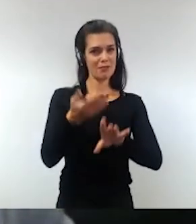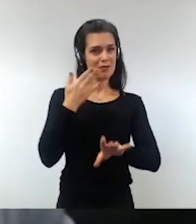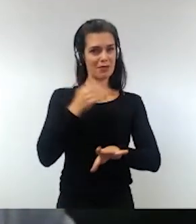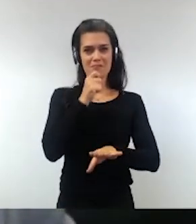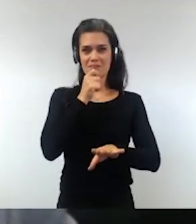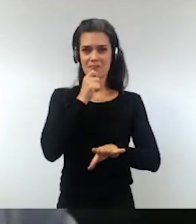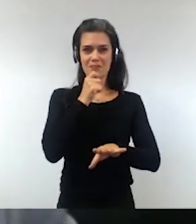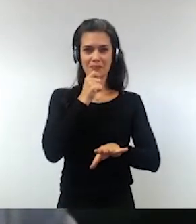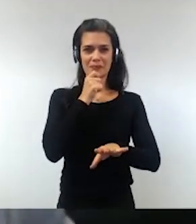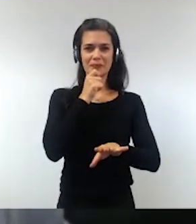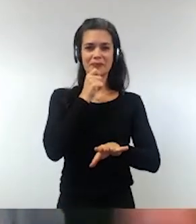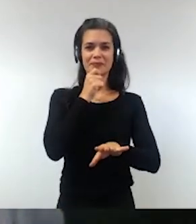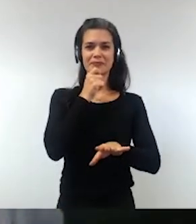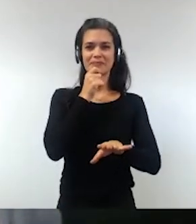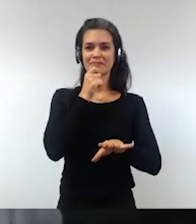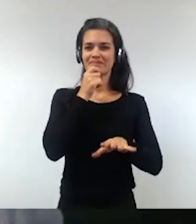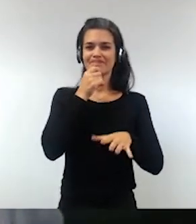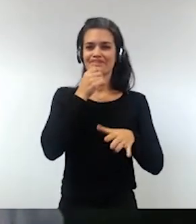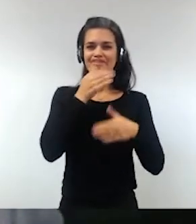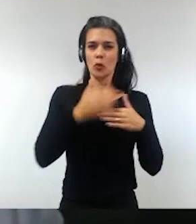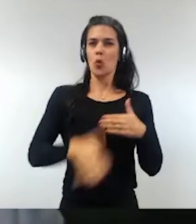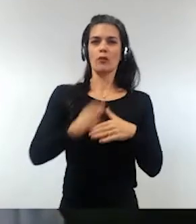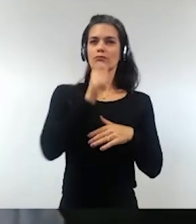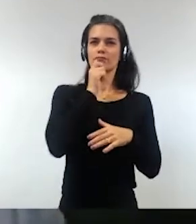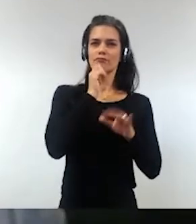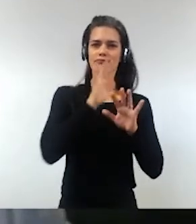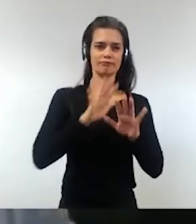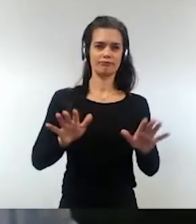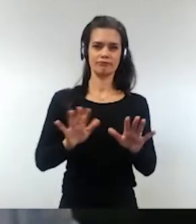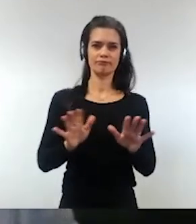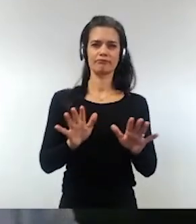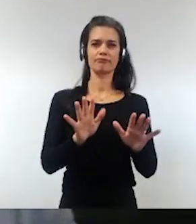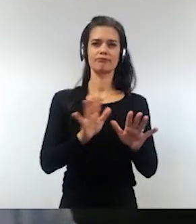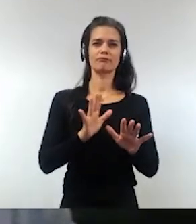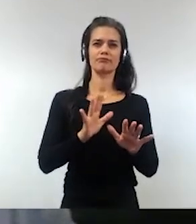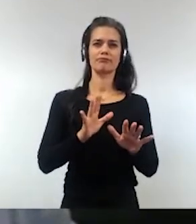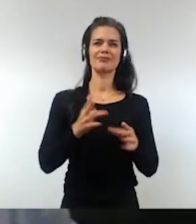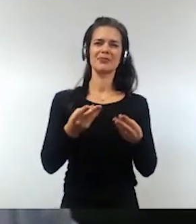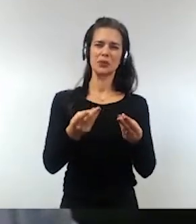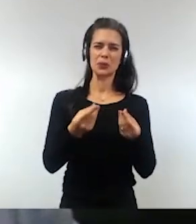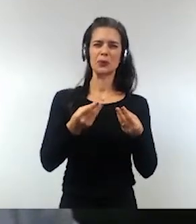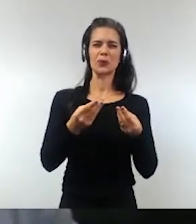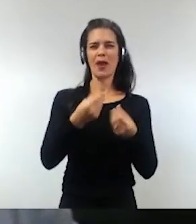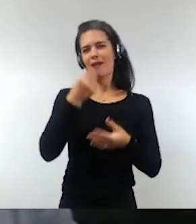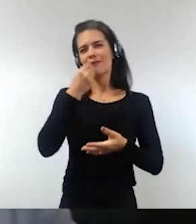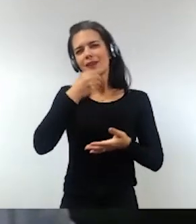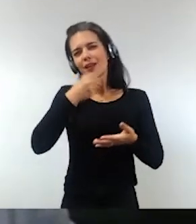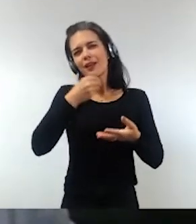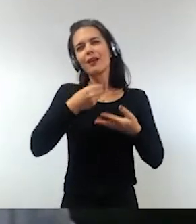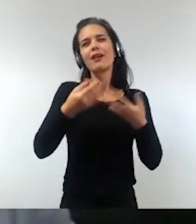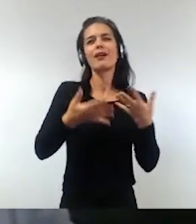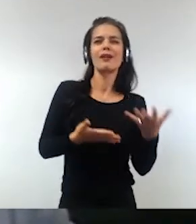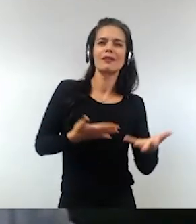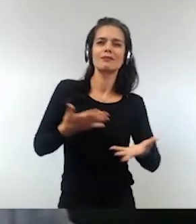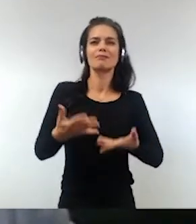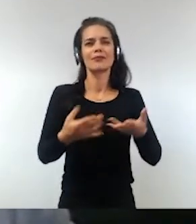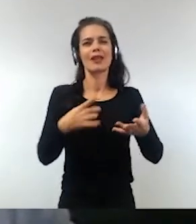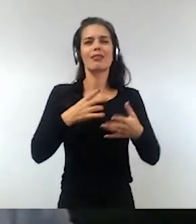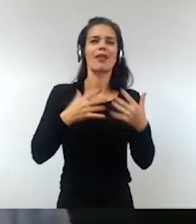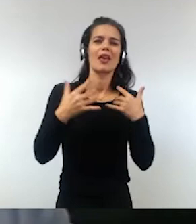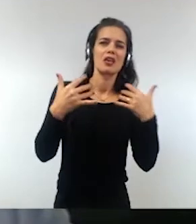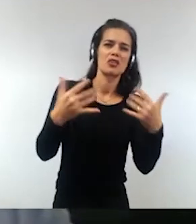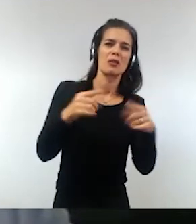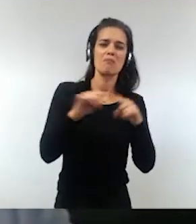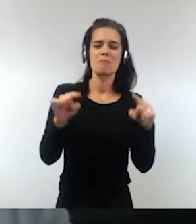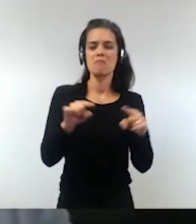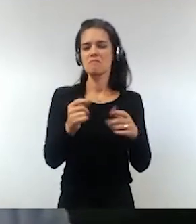não pegou, ainda não está incipiente, estão realizando as audiências, mas